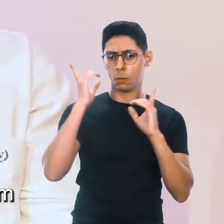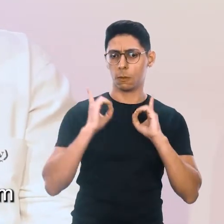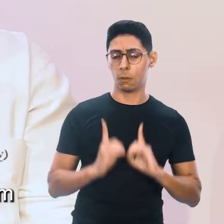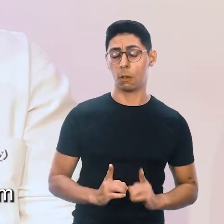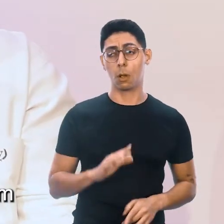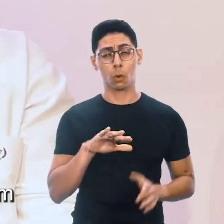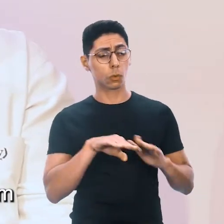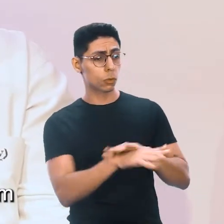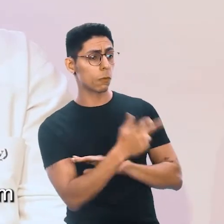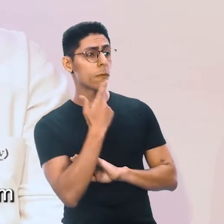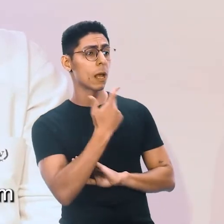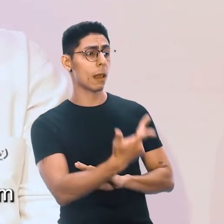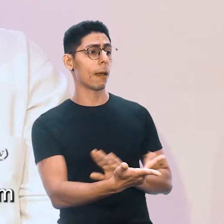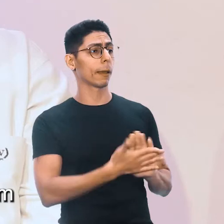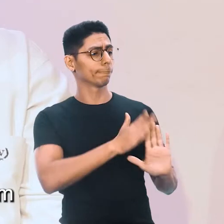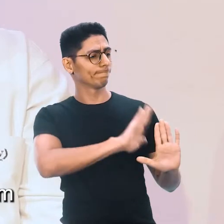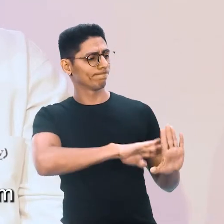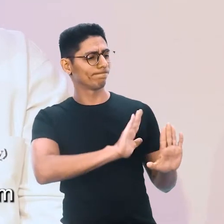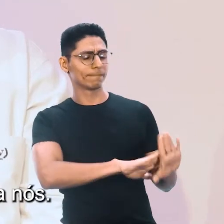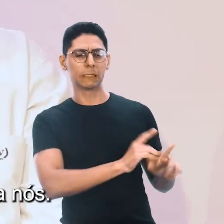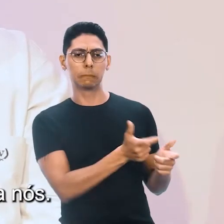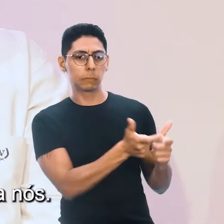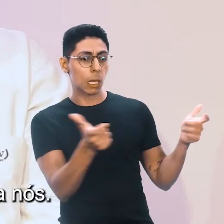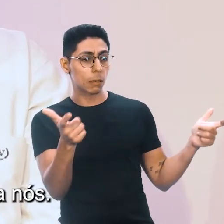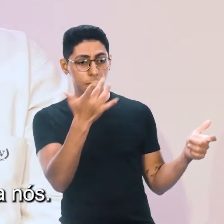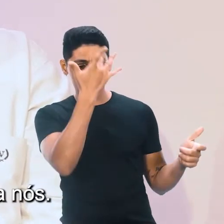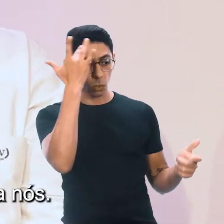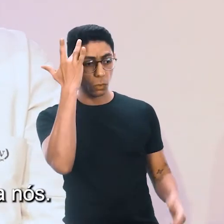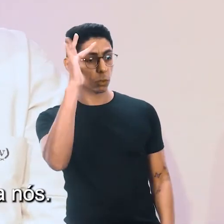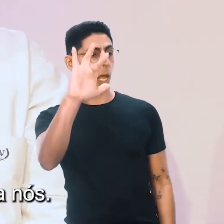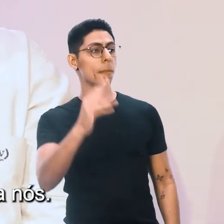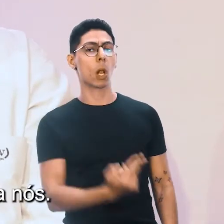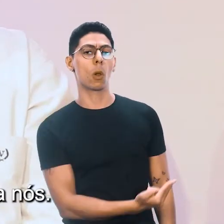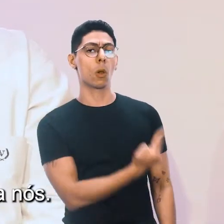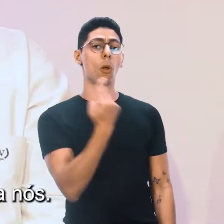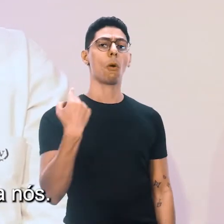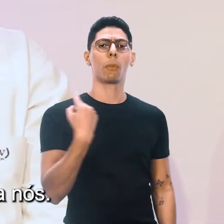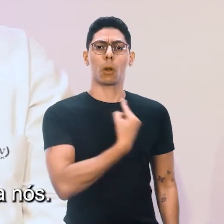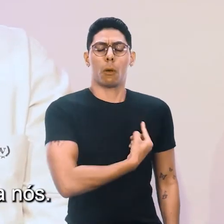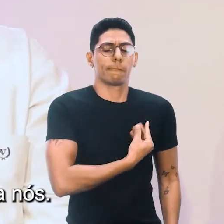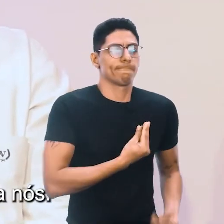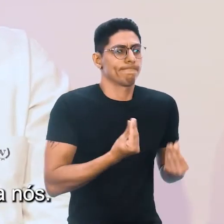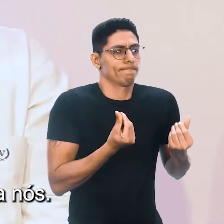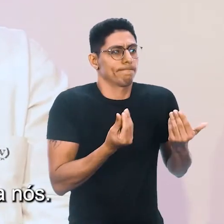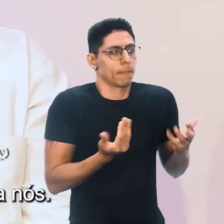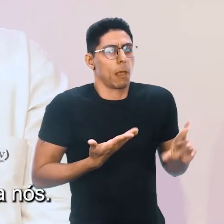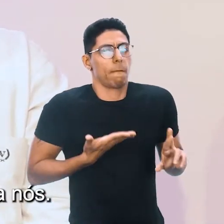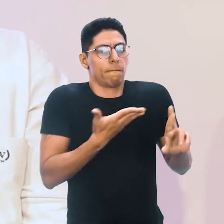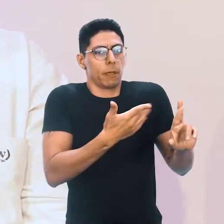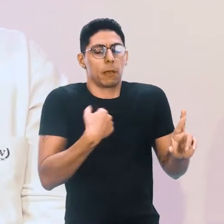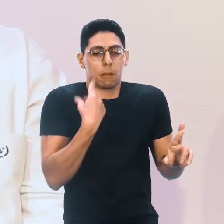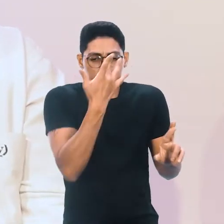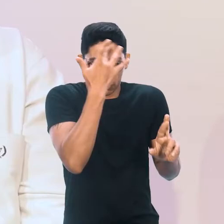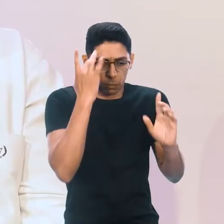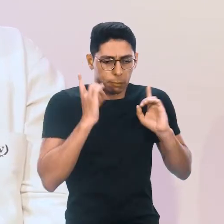Tuca, que a invisibilidade é tão grande que as pessoas não sabem nem como nos chamar, nem como se referir a